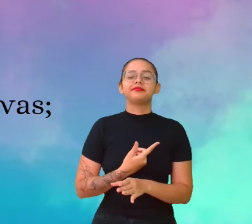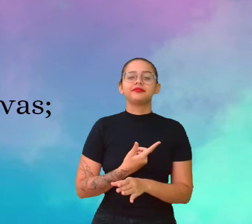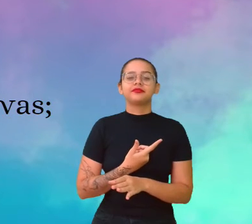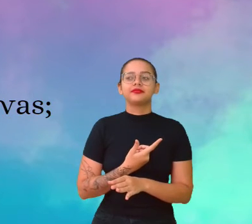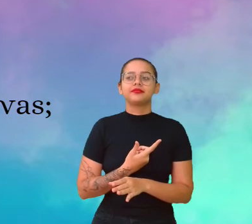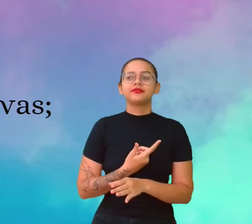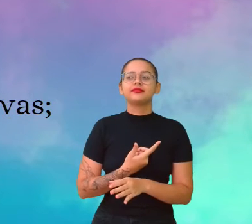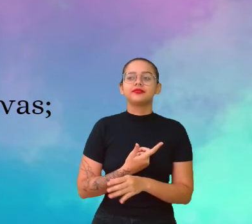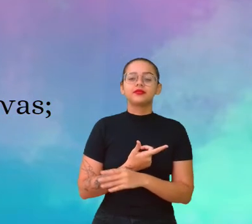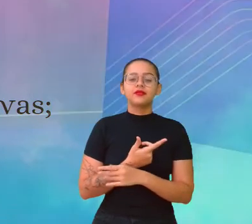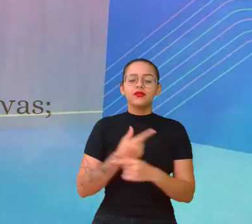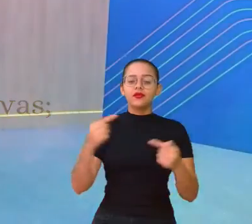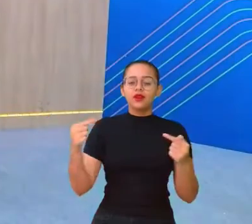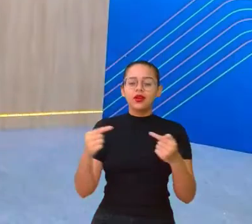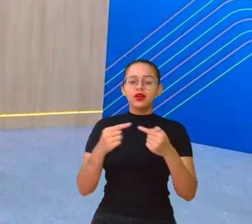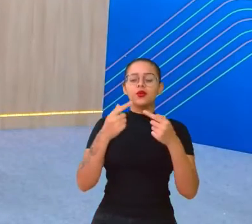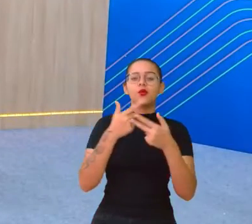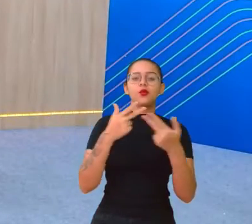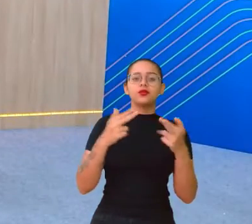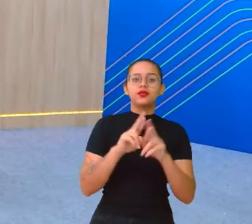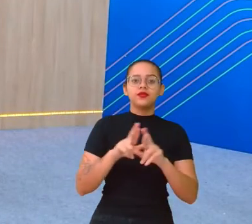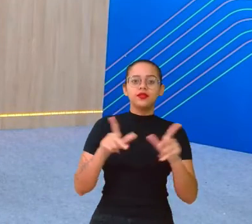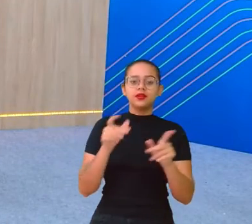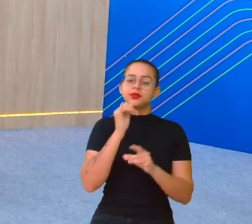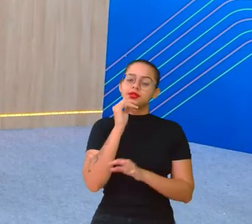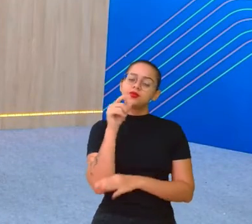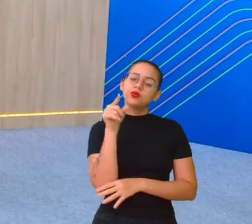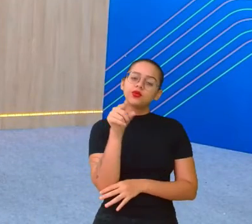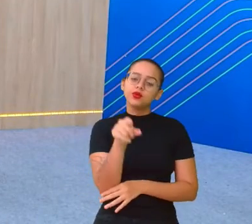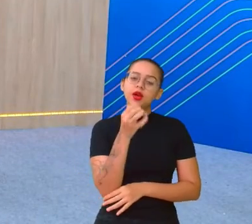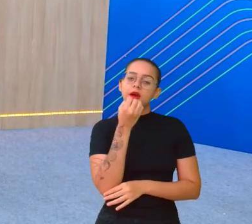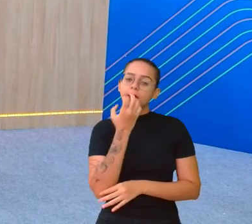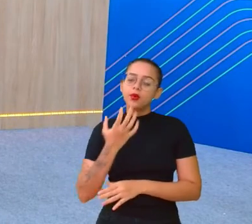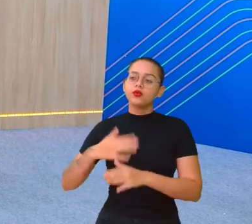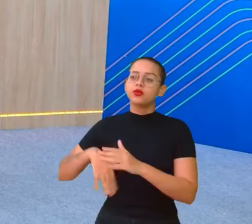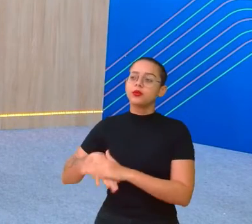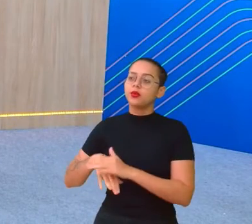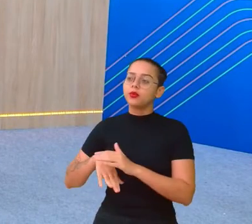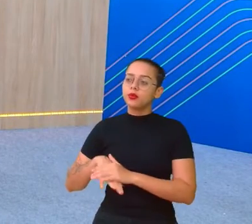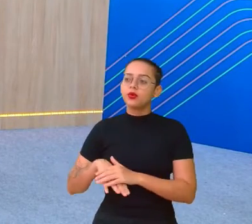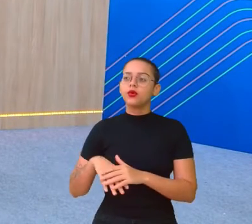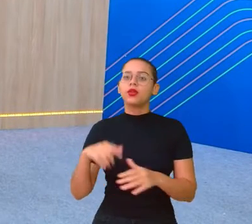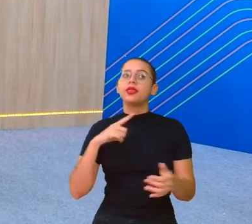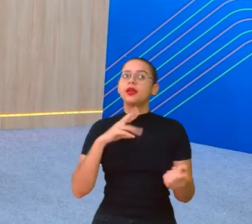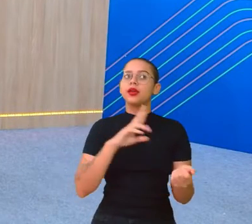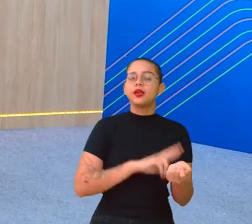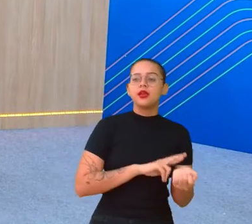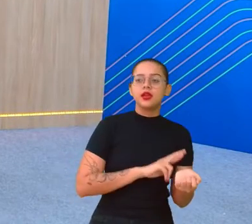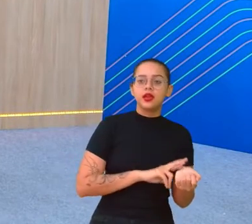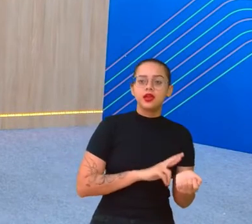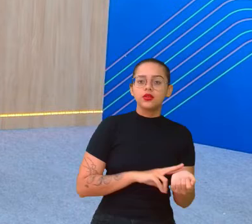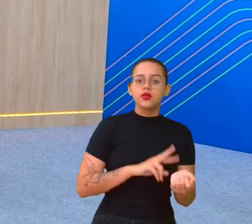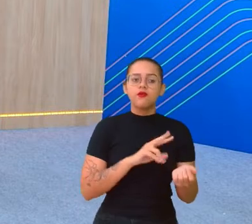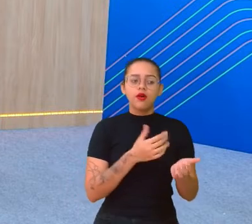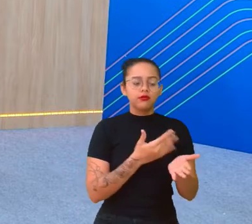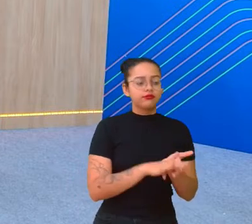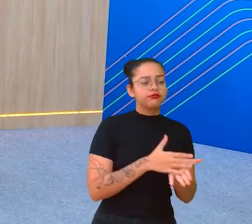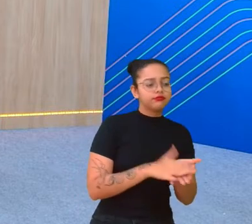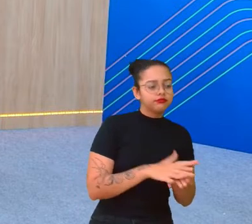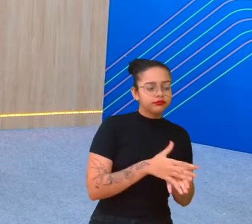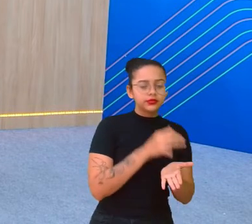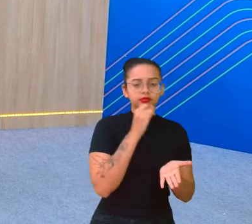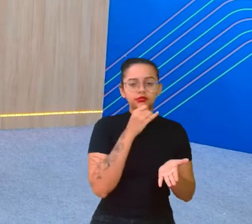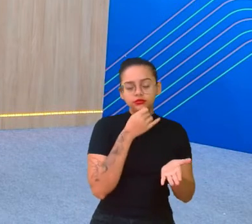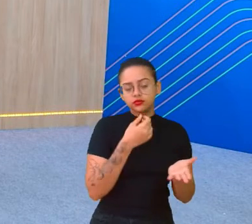diferentes, né? Então, por exemplo, se você é bom no futebol e tem ritmo, aí vai tocar um instrumento,